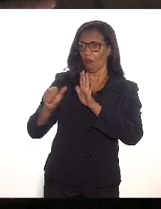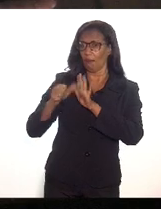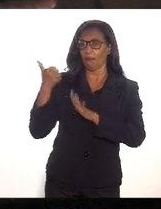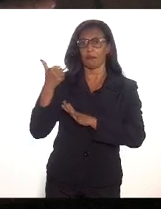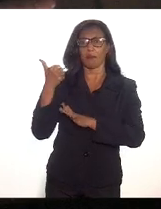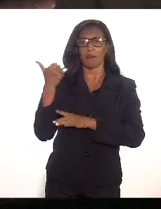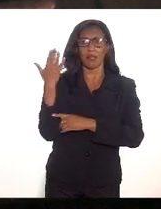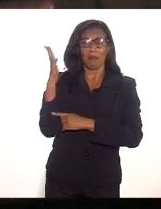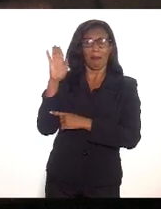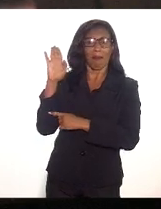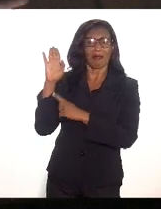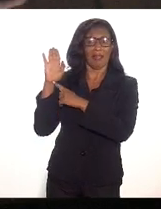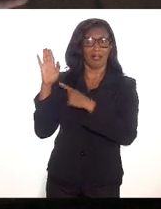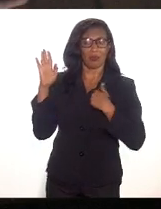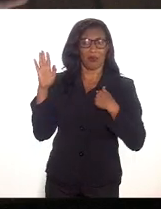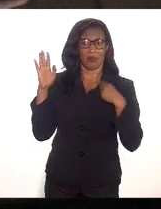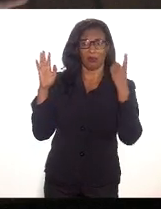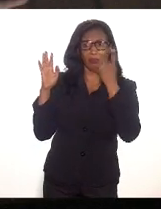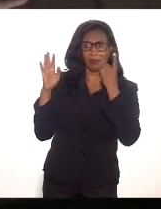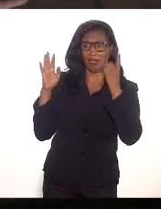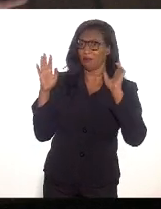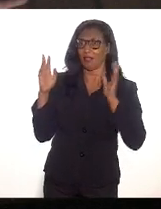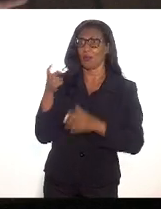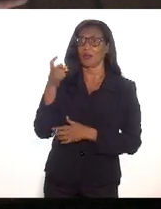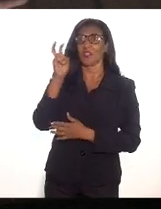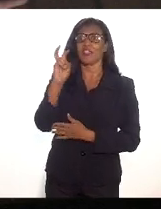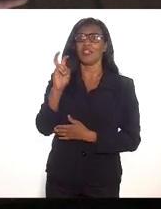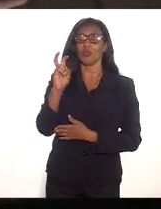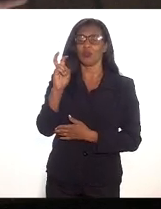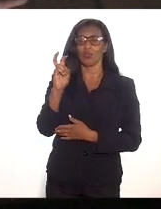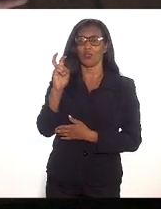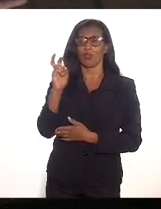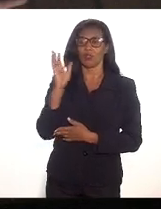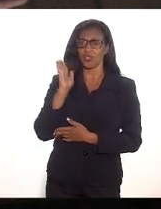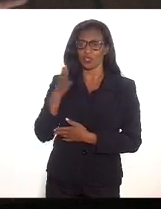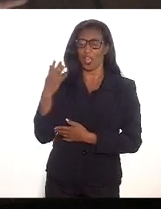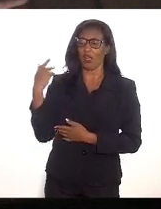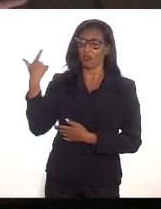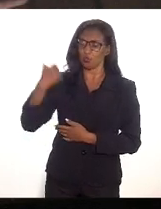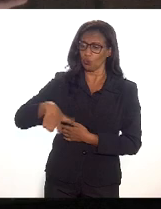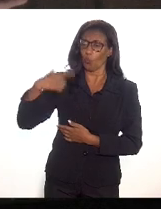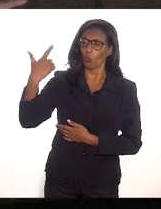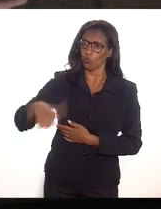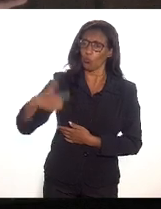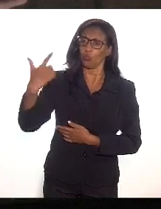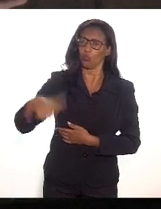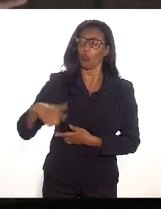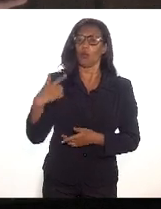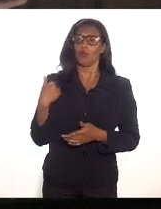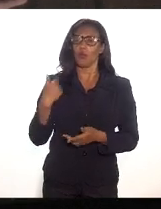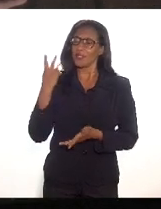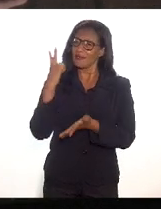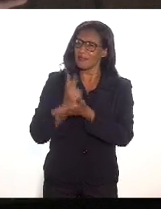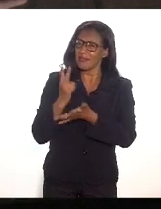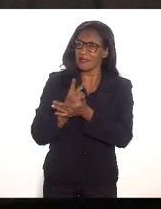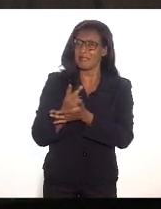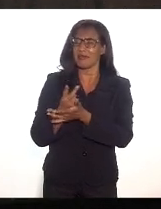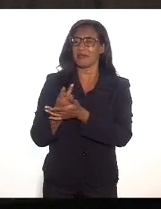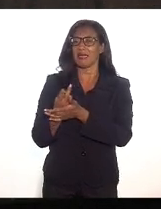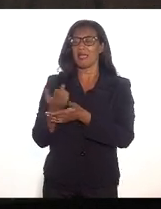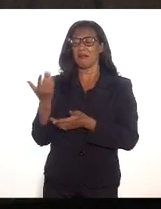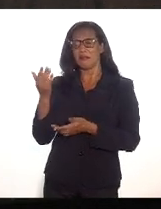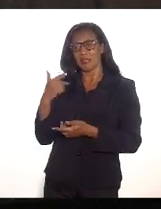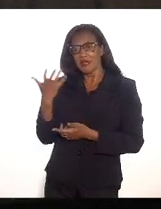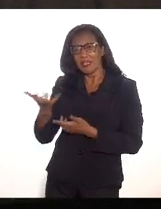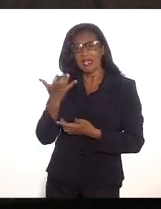mandato, eu estou no terceiro, o Luiz Paulo está no quinto. Sempre lutamos pela SEDAI, uma SEDAI é uma empresa, a companhia estatal do povo, para atender